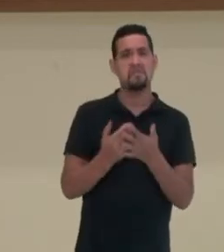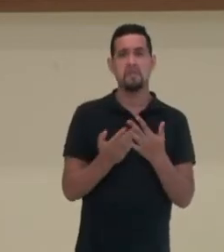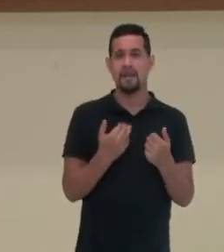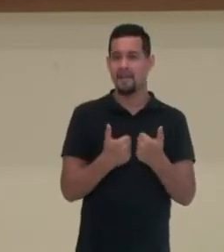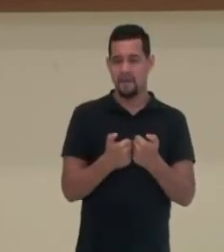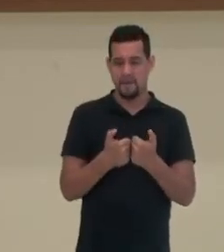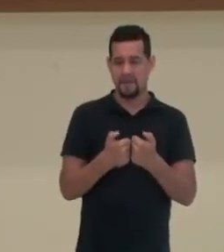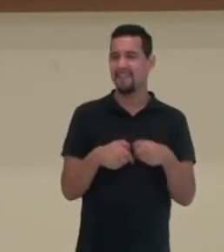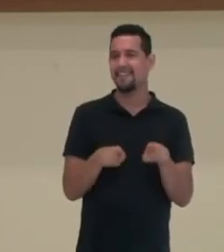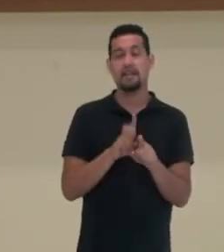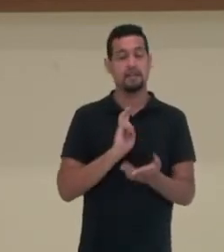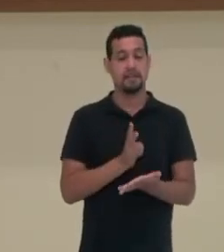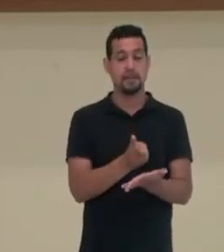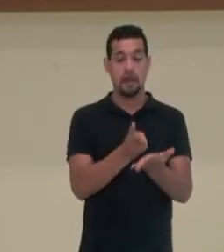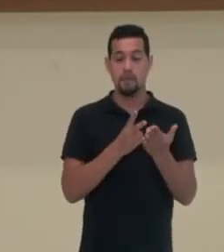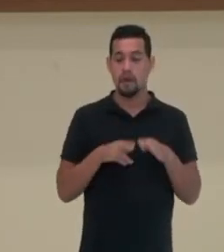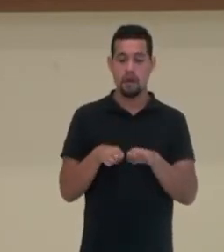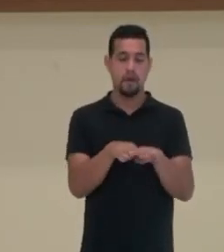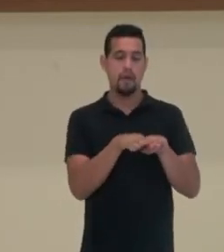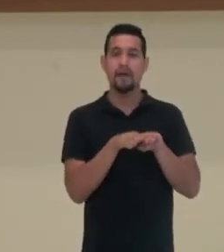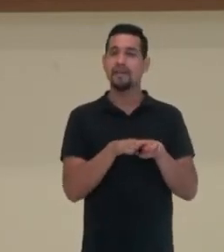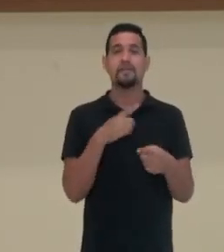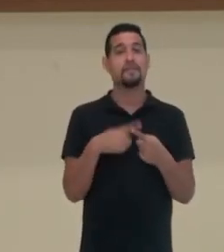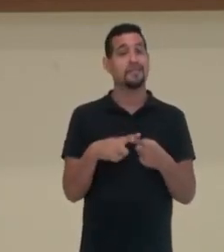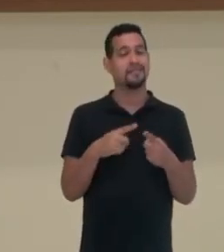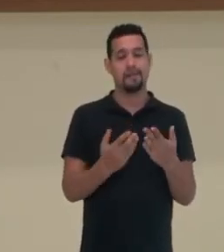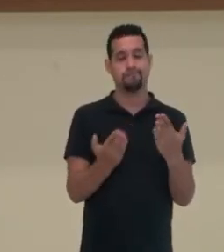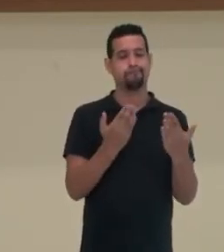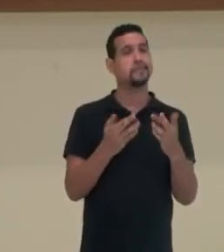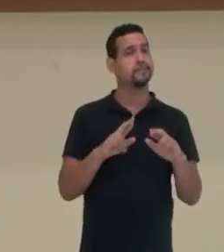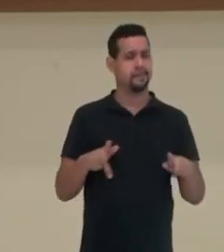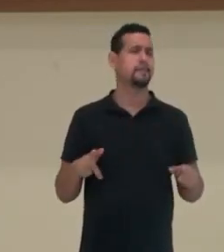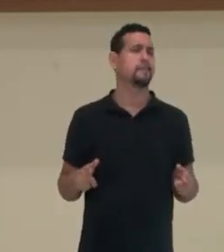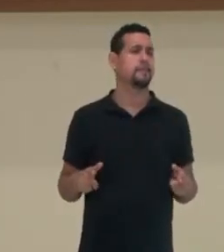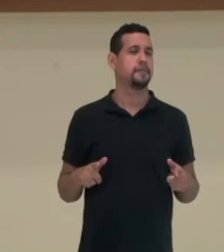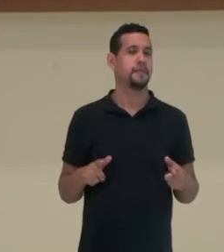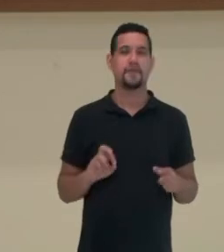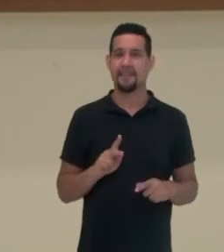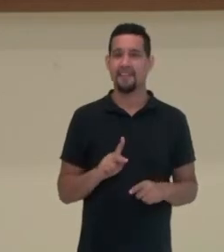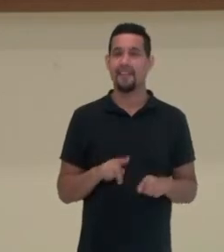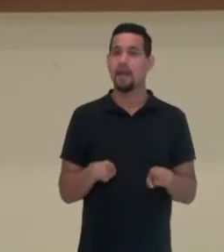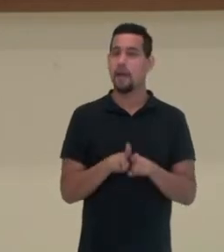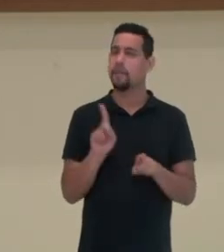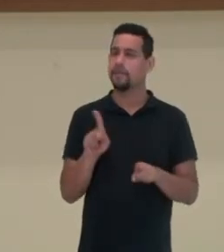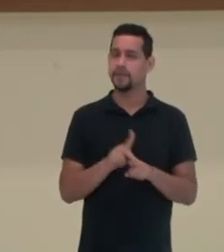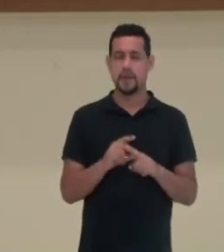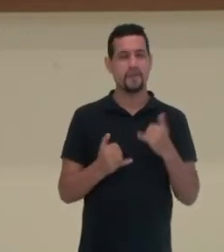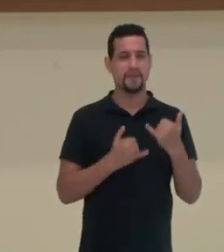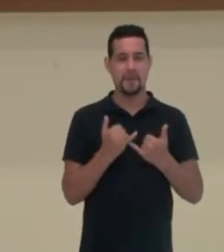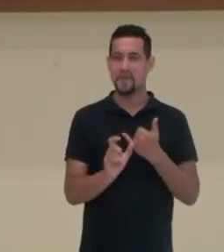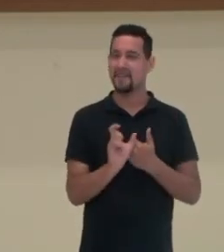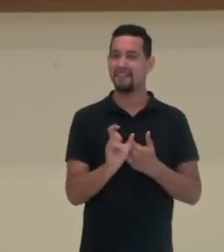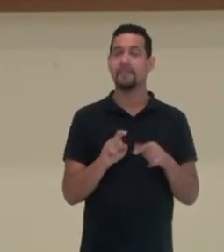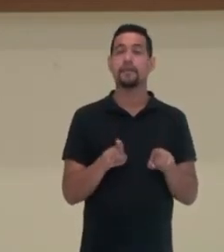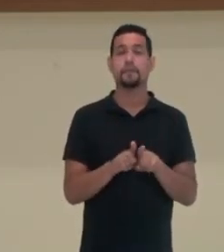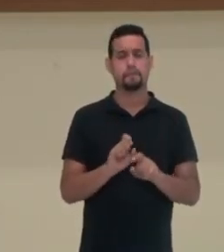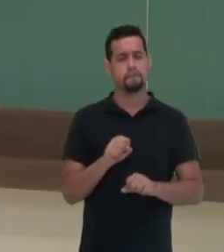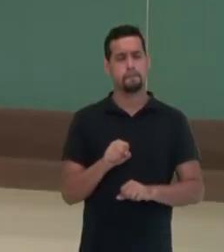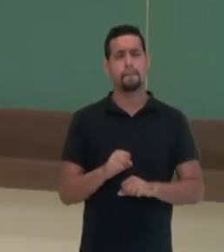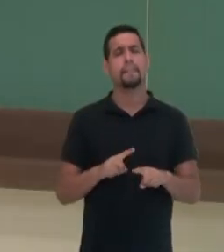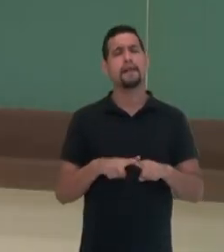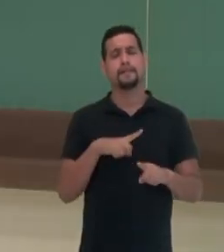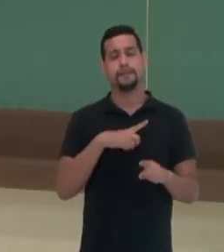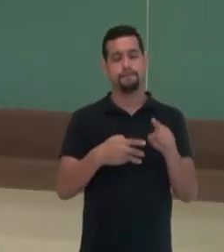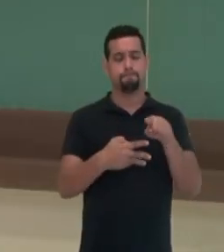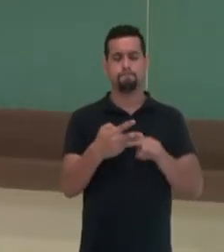sempre dentro do mesmo padrão, senão não tem comparação. Ó, rimou, gostei, tá bom? Vamos lá. 3